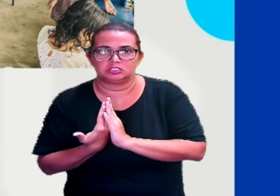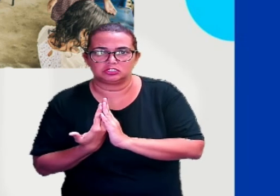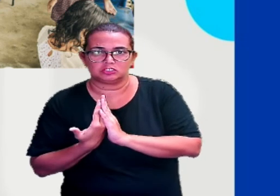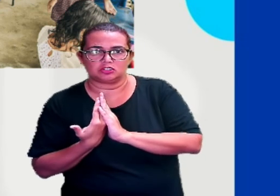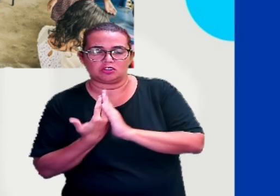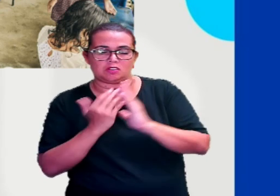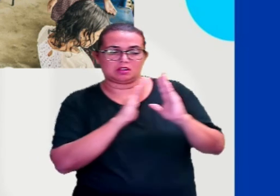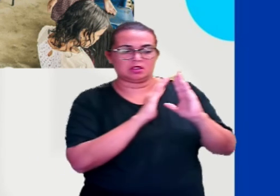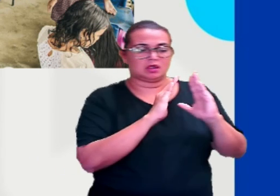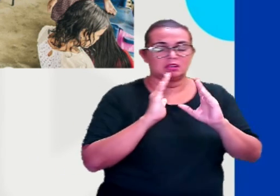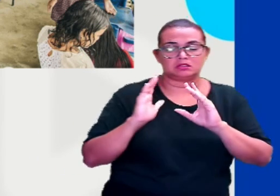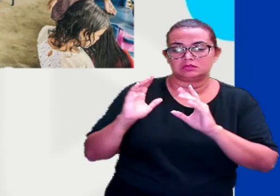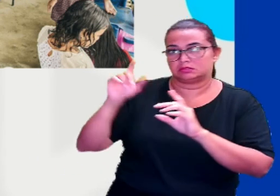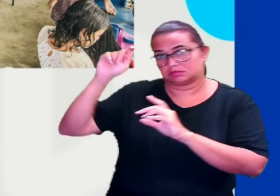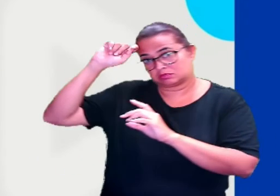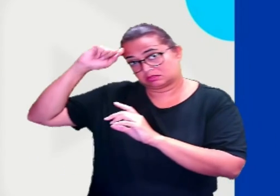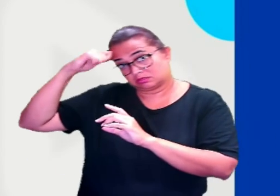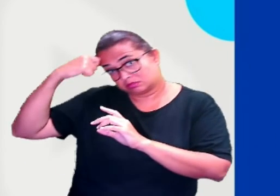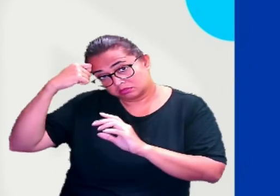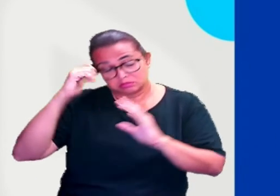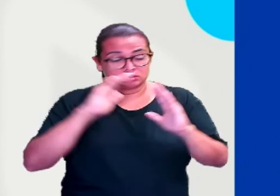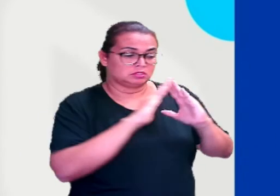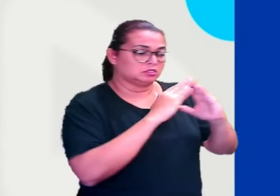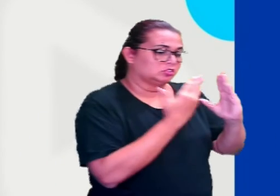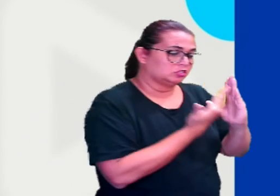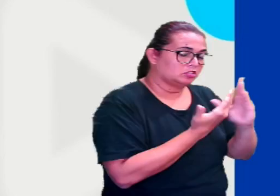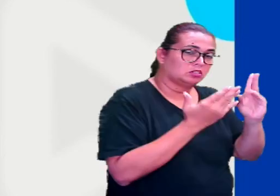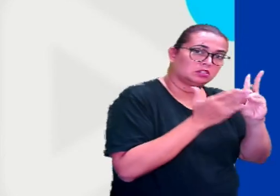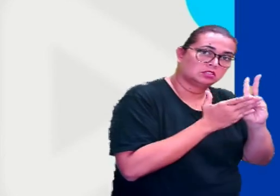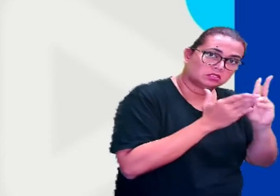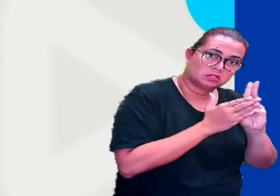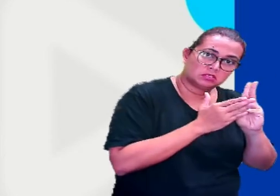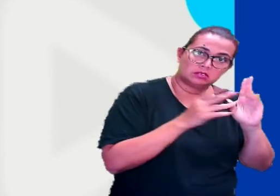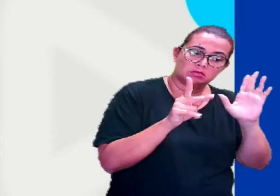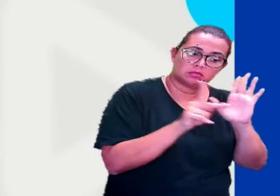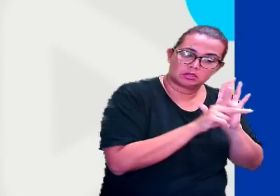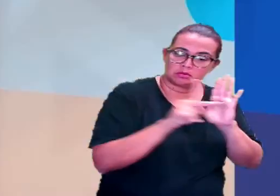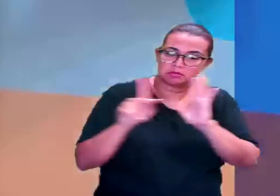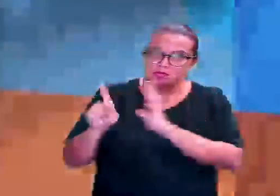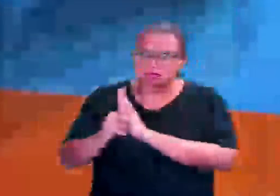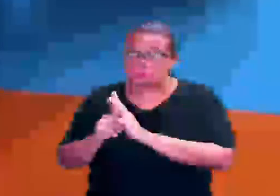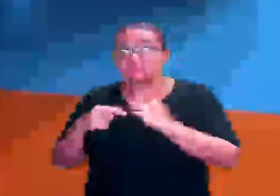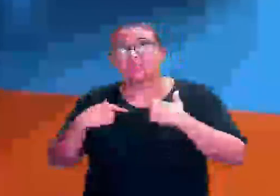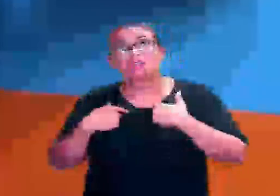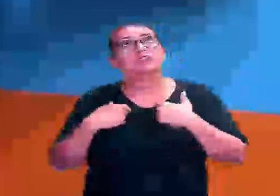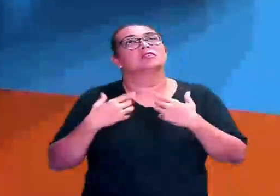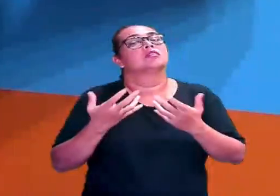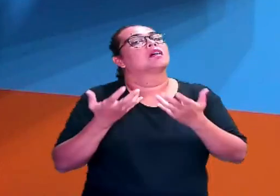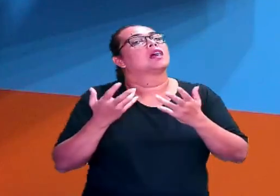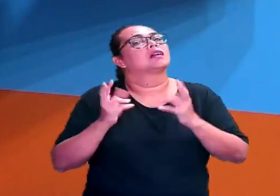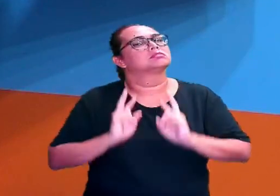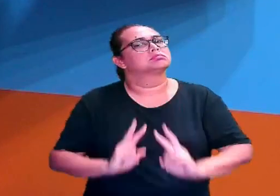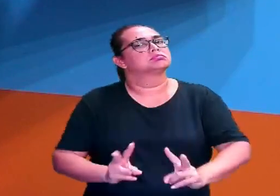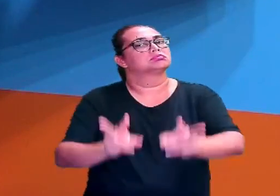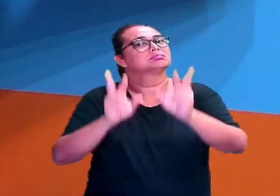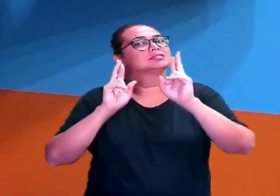indígena para vocês verem, que são específicas. E eu espero que vocês continuem acompanhando